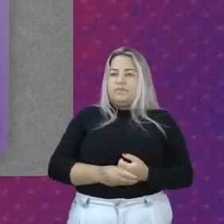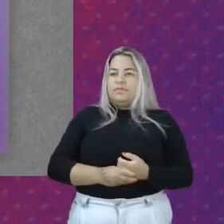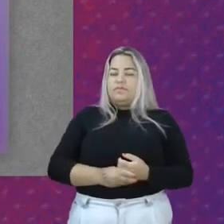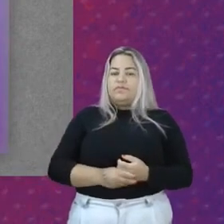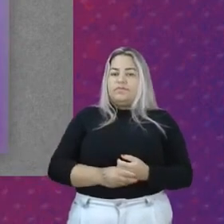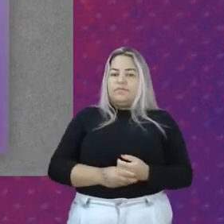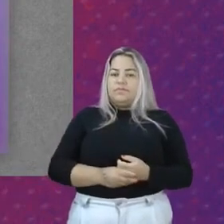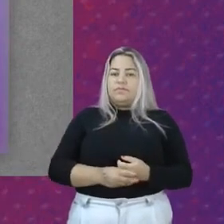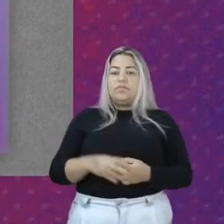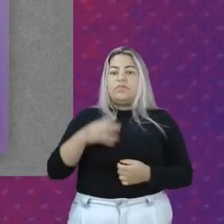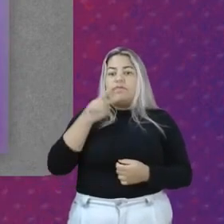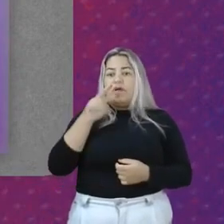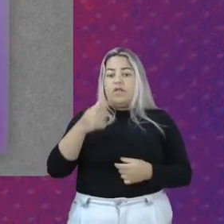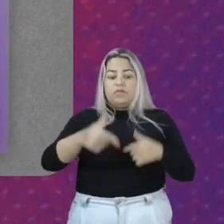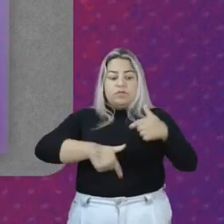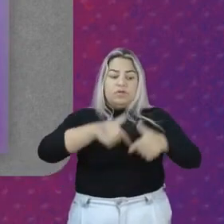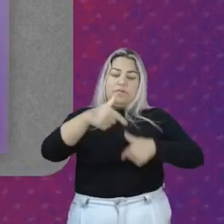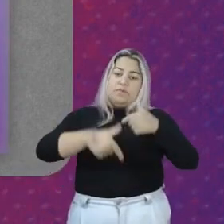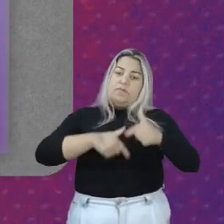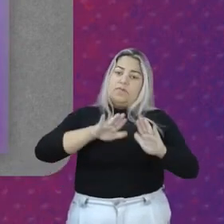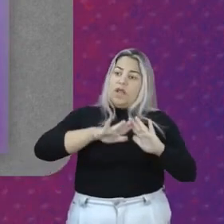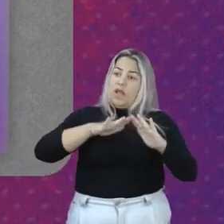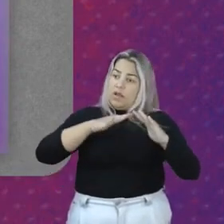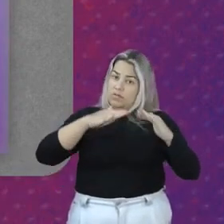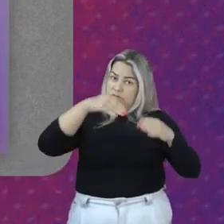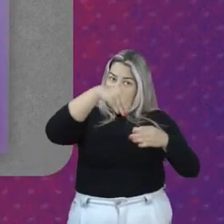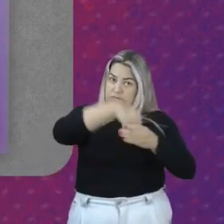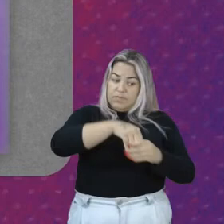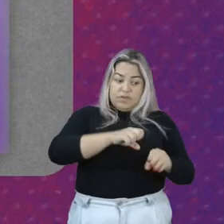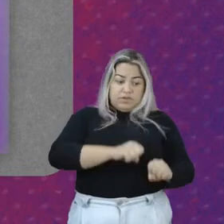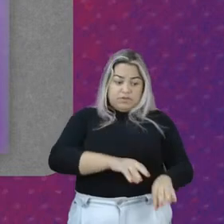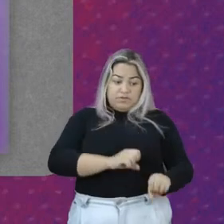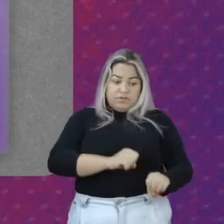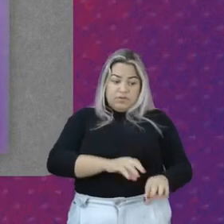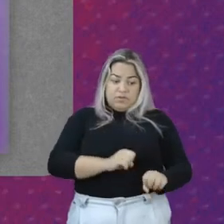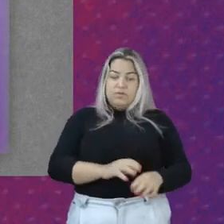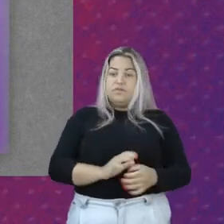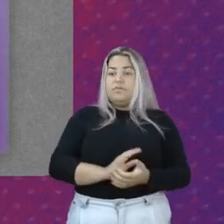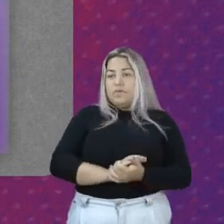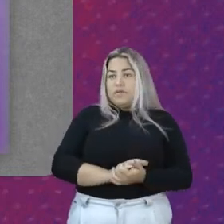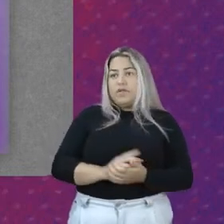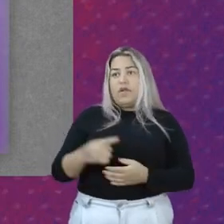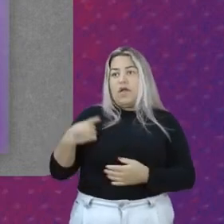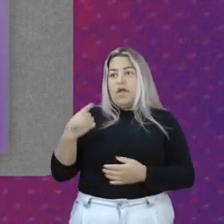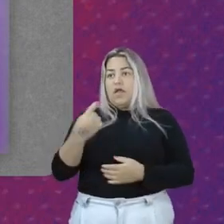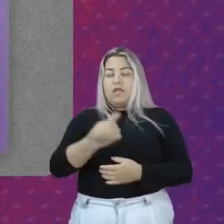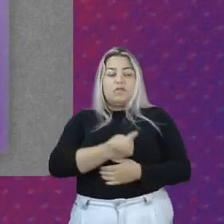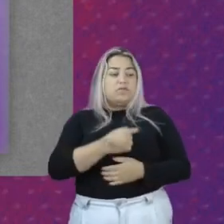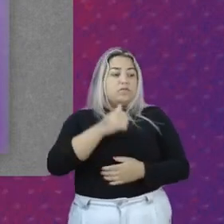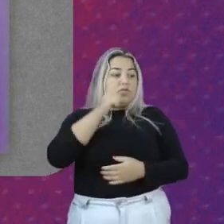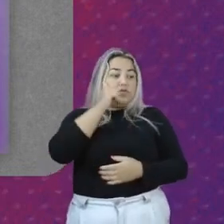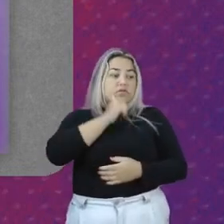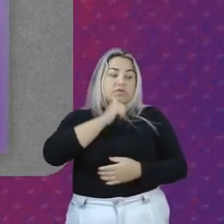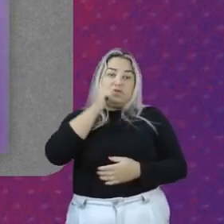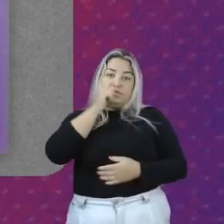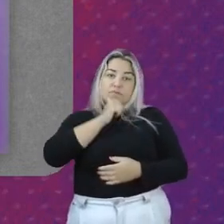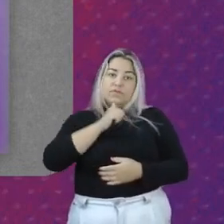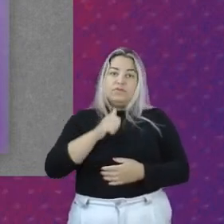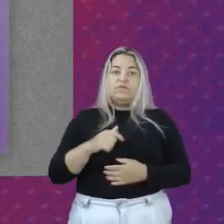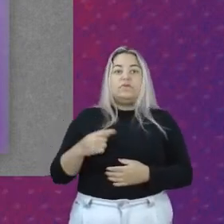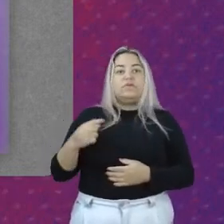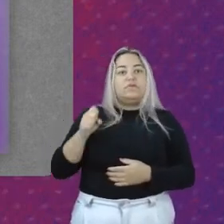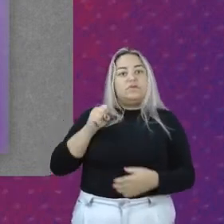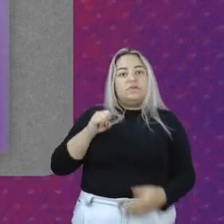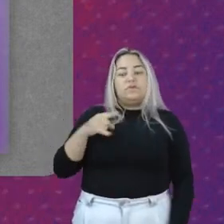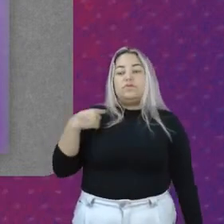gente fala sobre o trabalho doméstico, ele também é ensinado, principalmente às nossas meninas, né? Se a gente